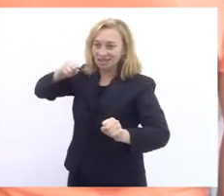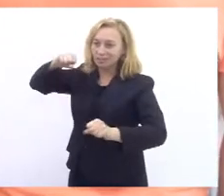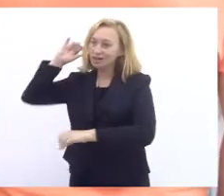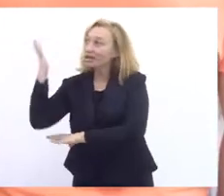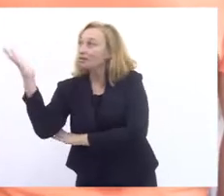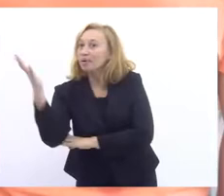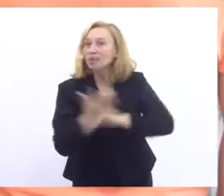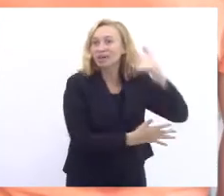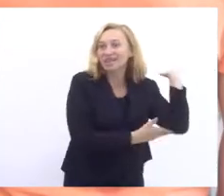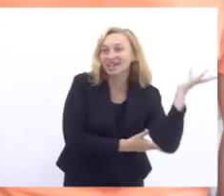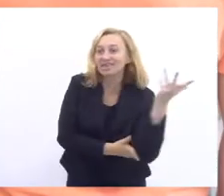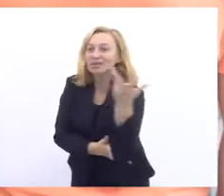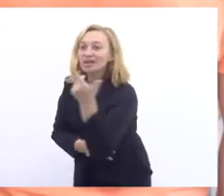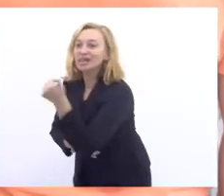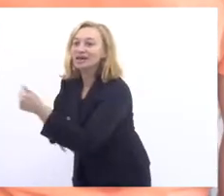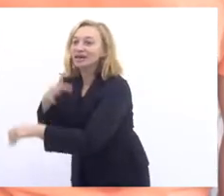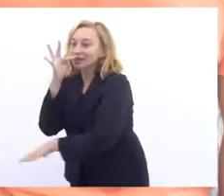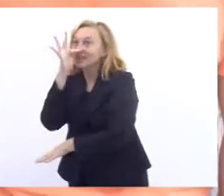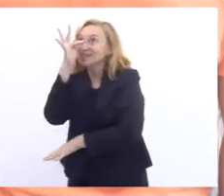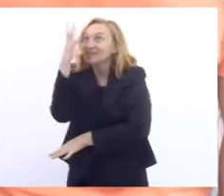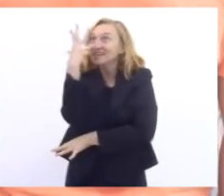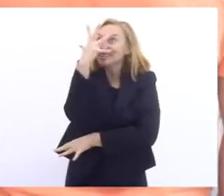gigante e